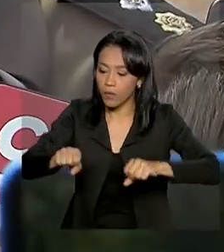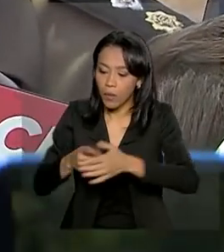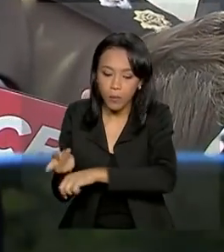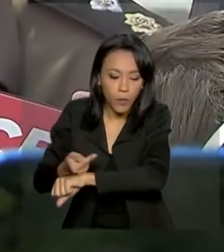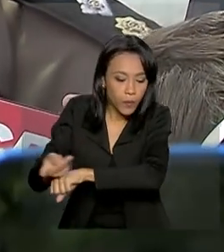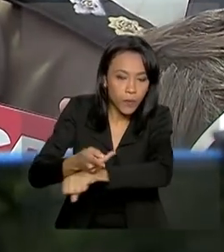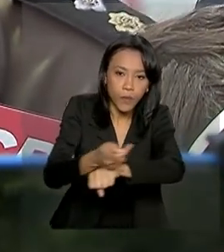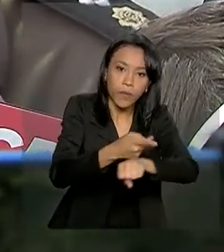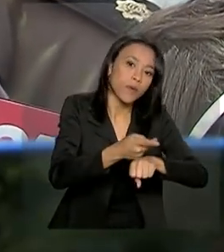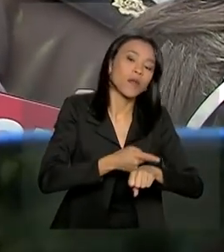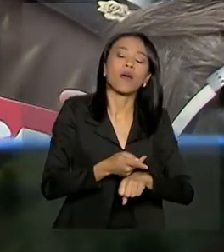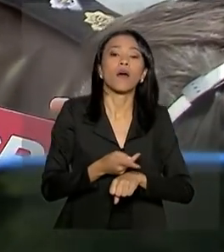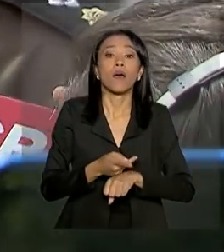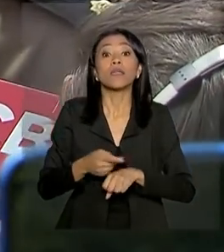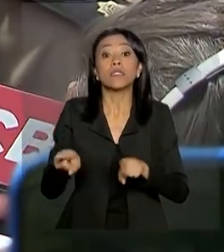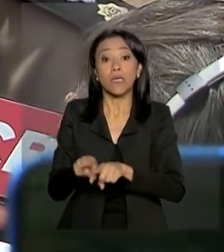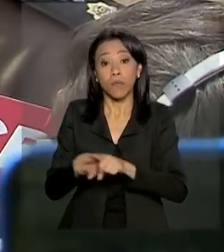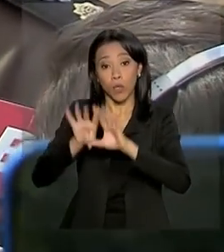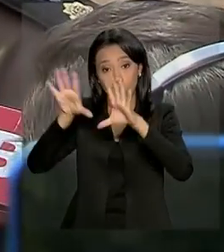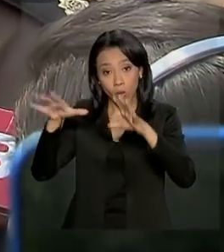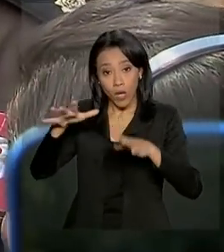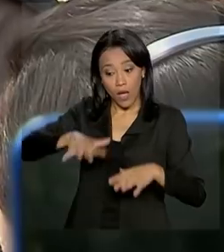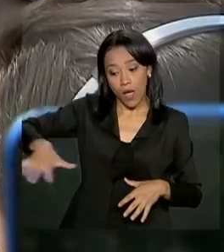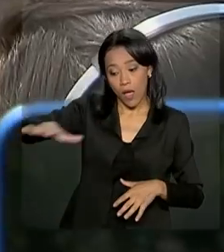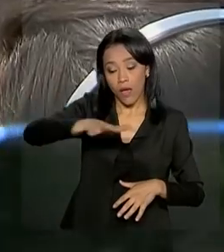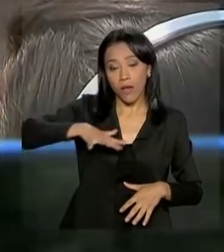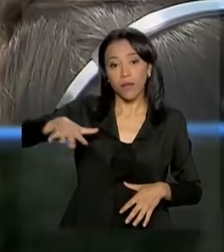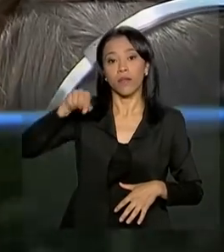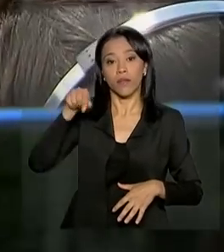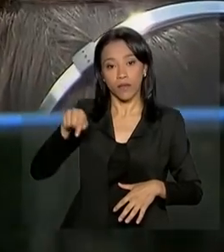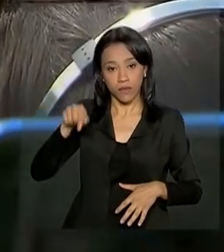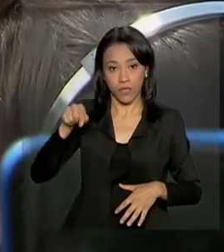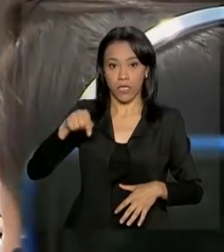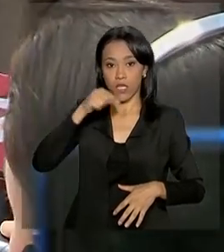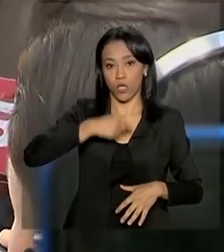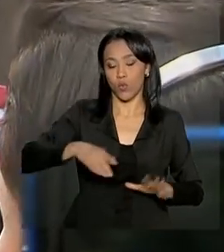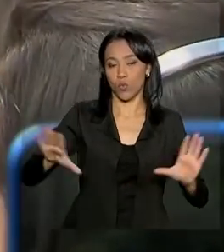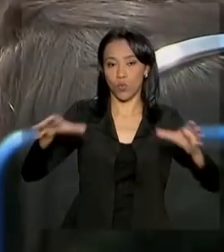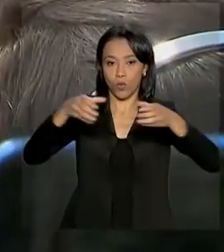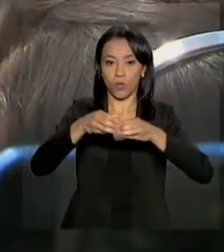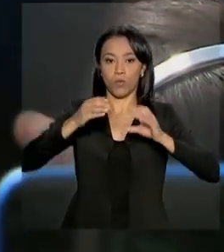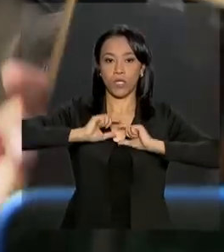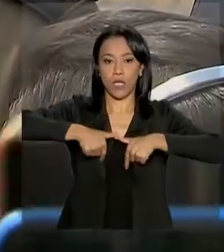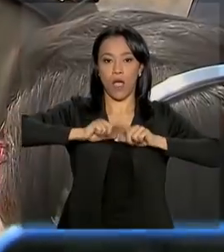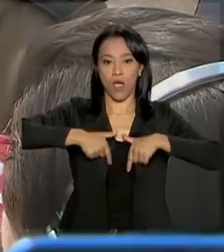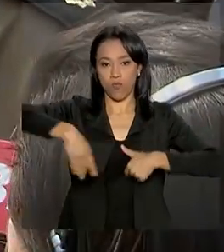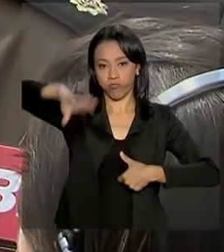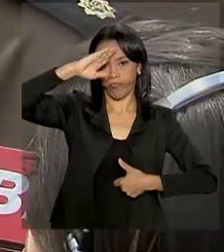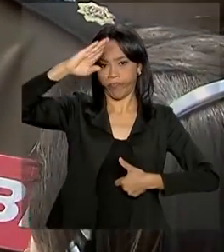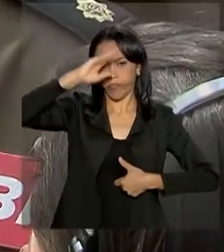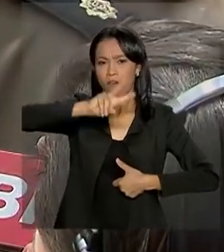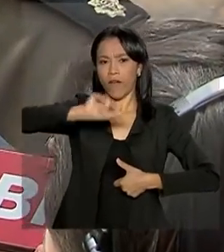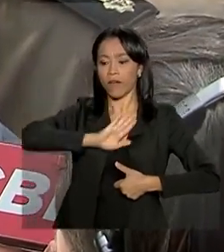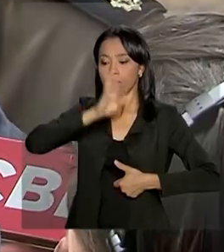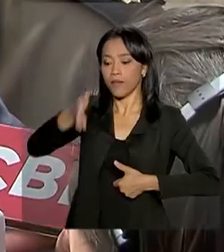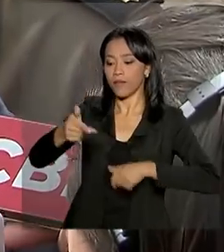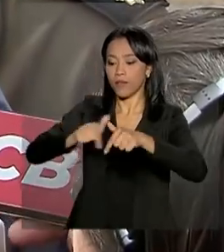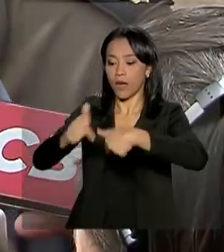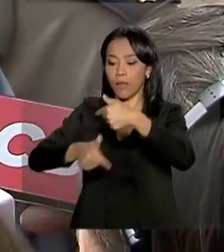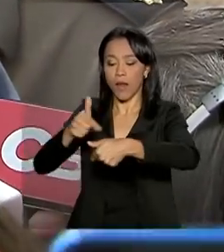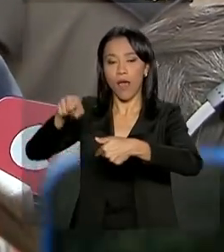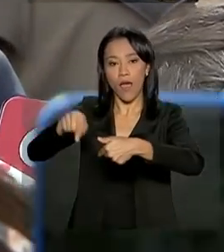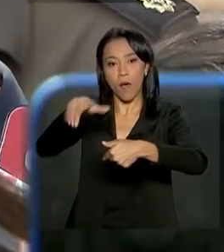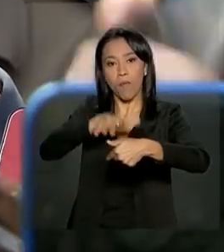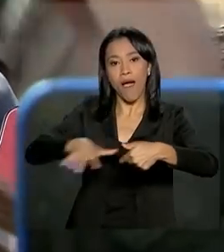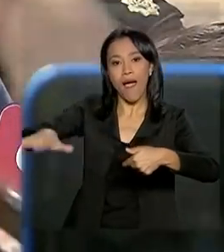área onde as forças de Israel irão atuar será na área onde se concentra a área administrativa da Vale,